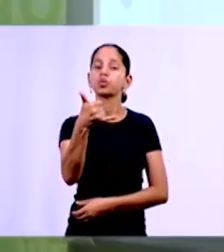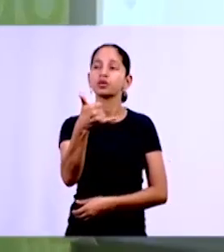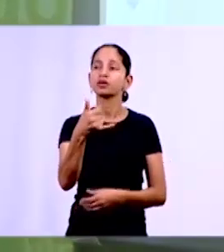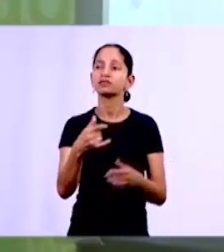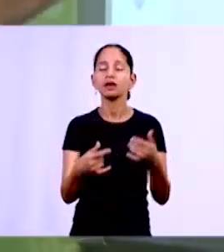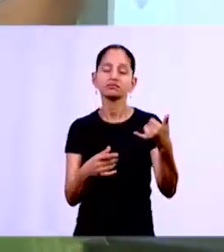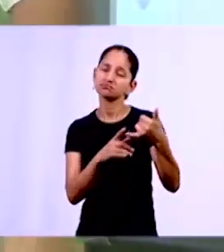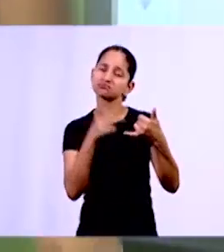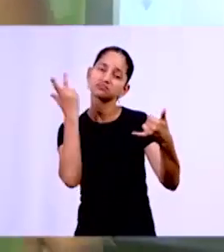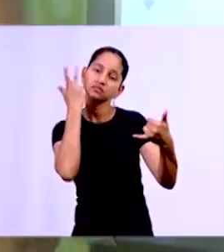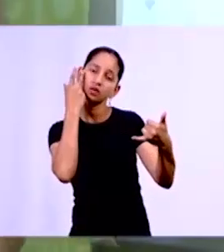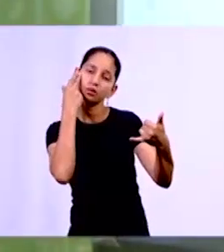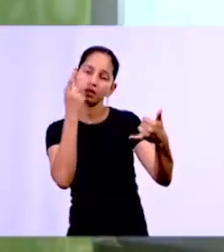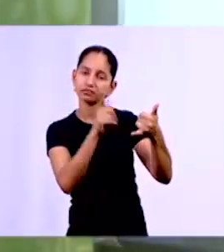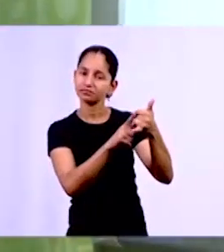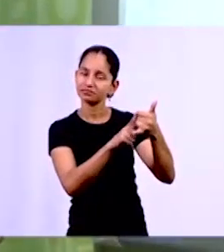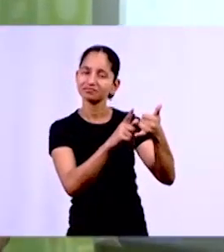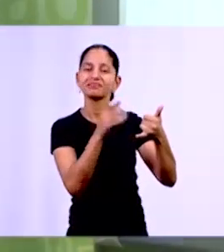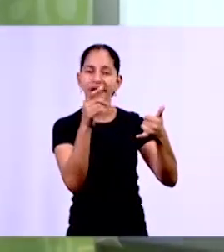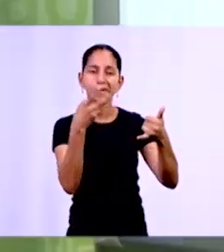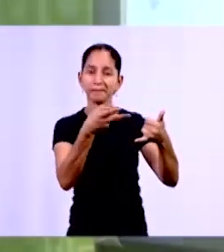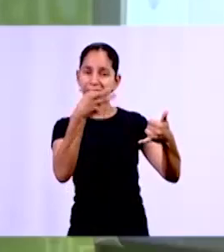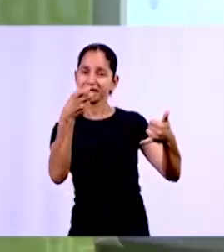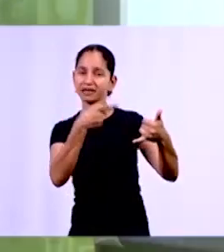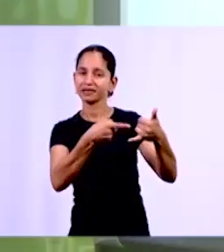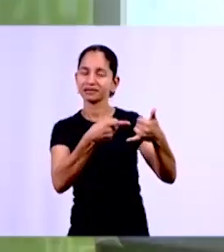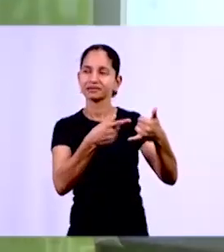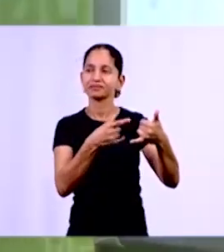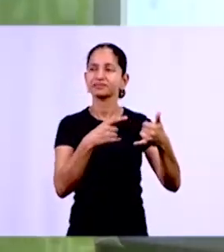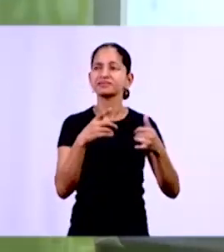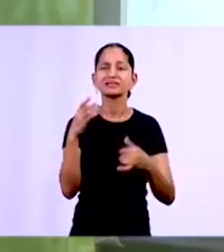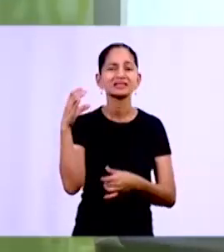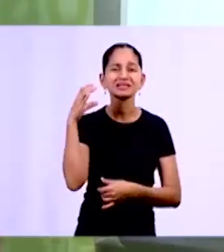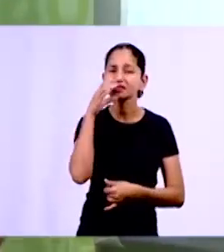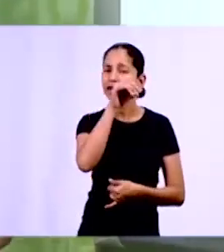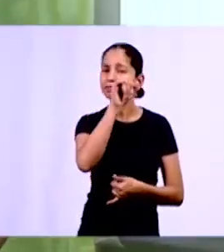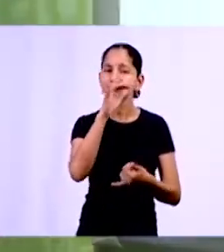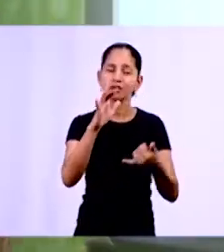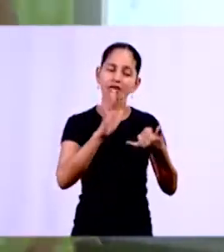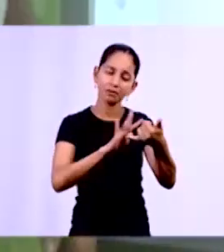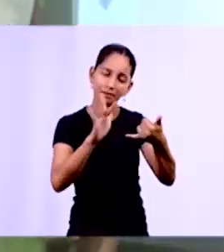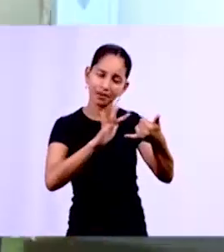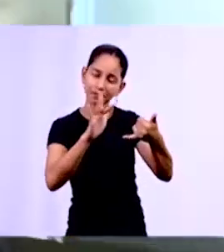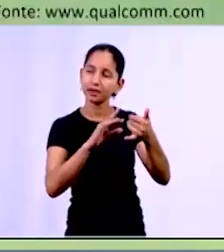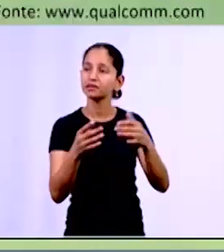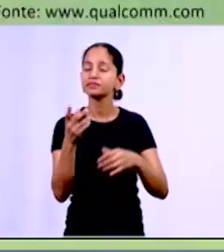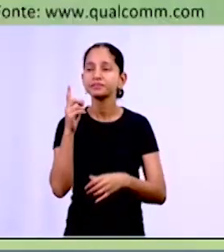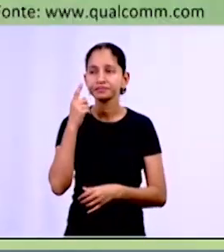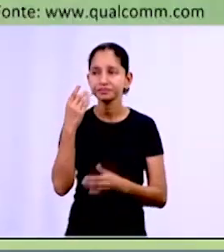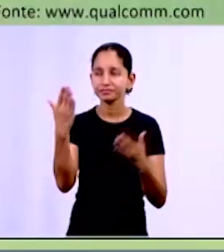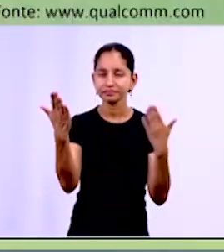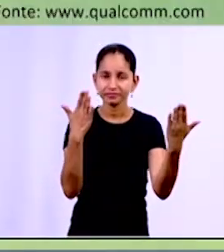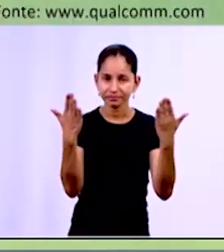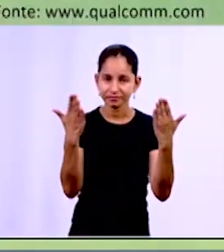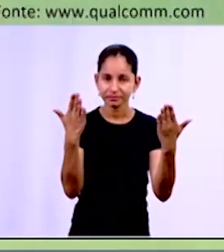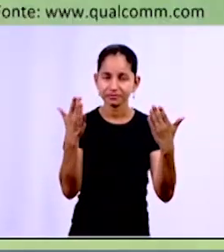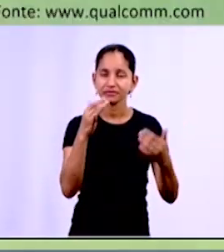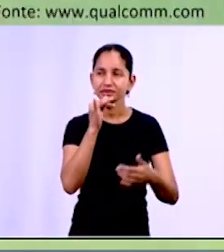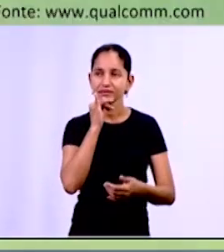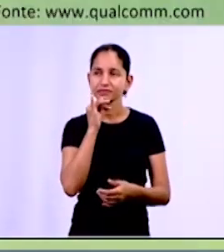celular padrão. Os processadores de celulares são muito, muito mais eficientes, olha o tamanho deles. Enquanto